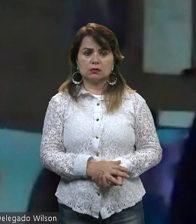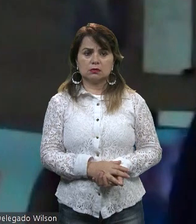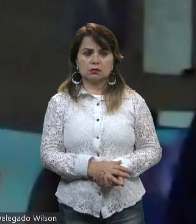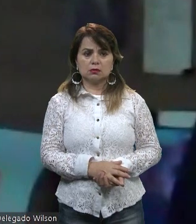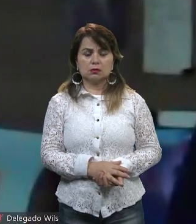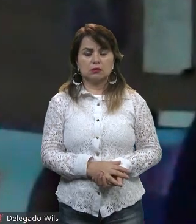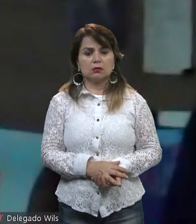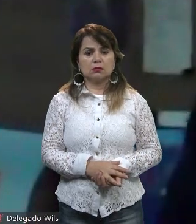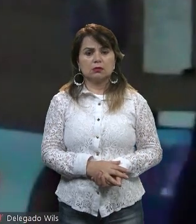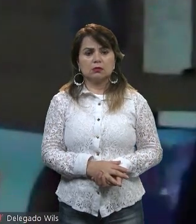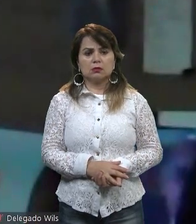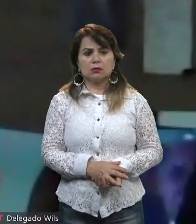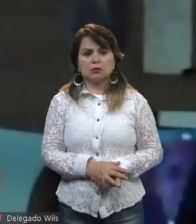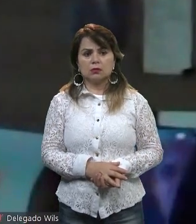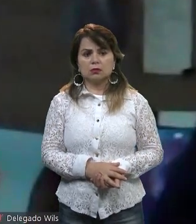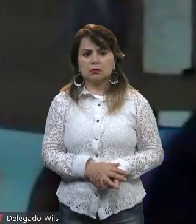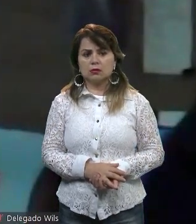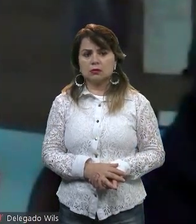Não por...